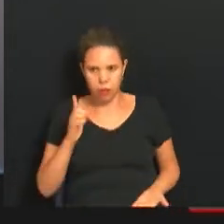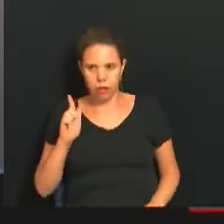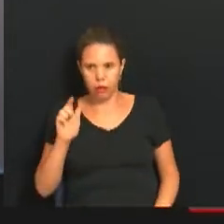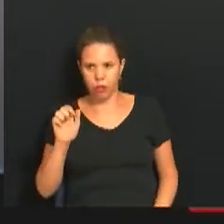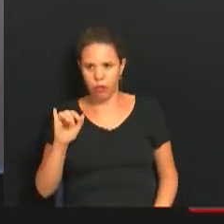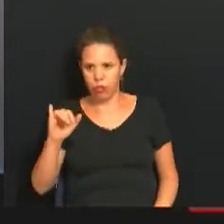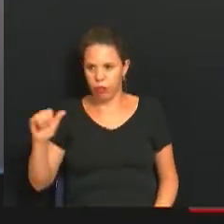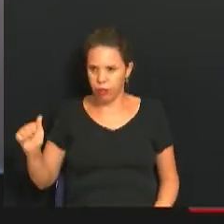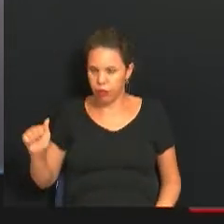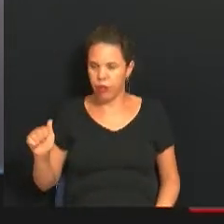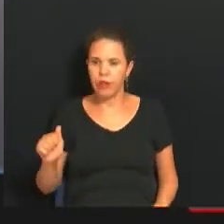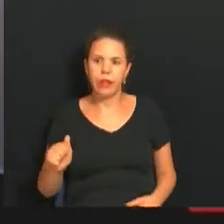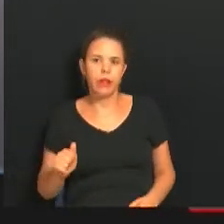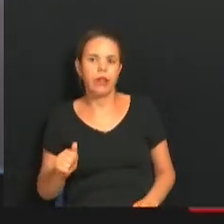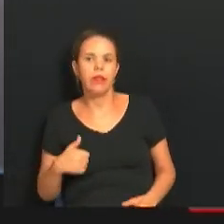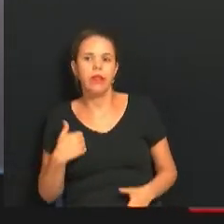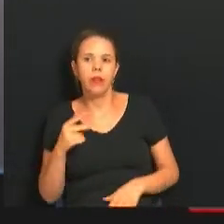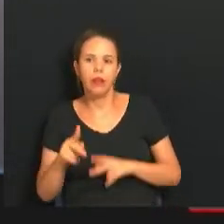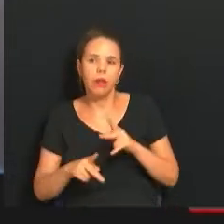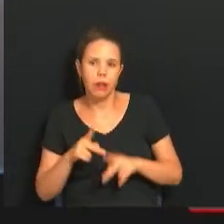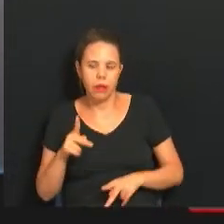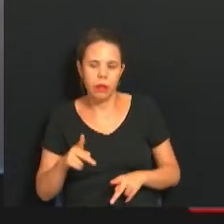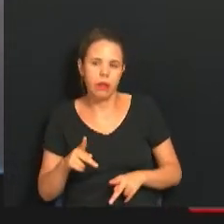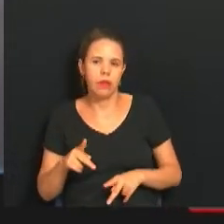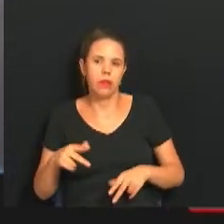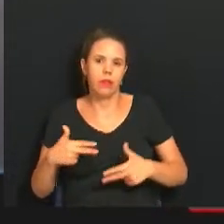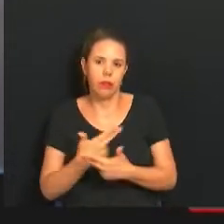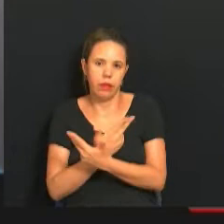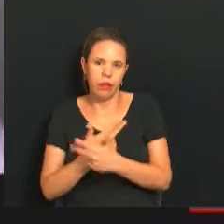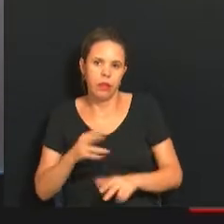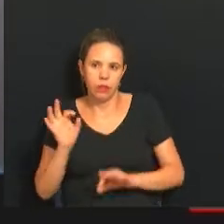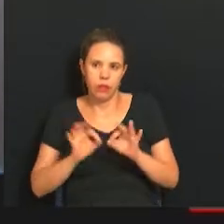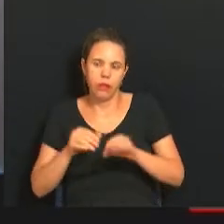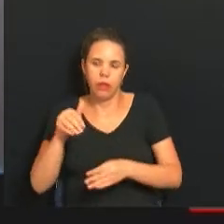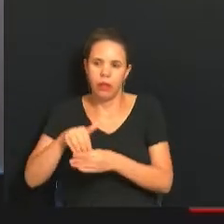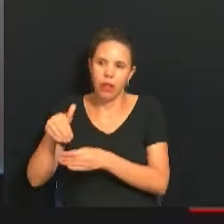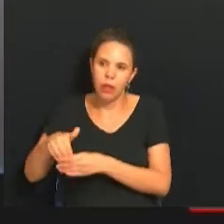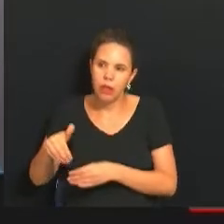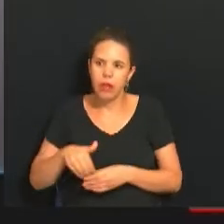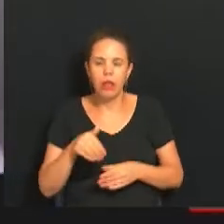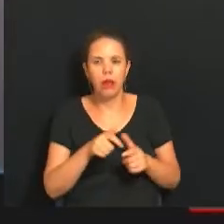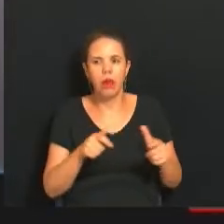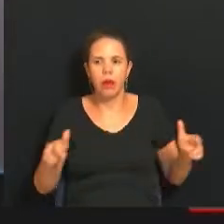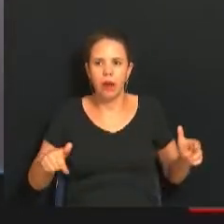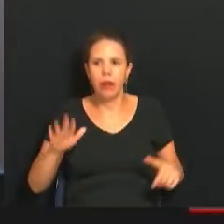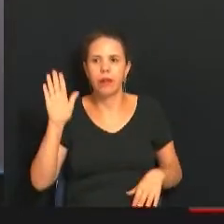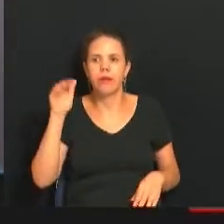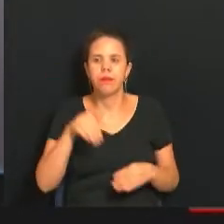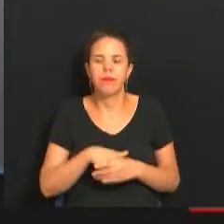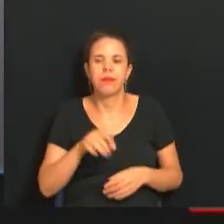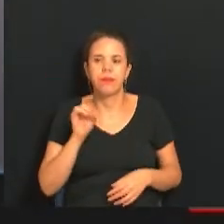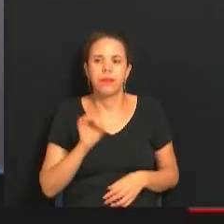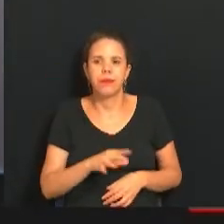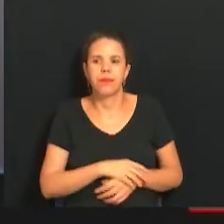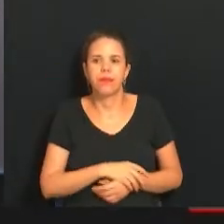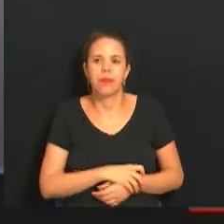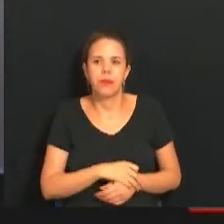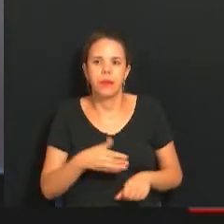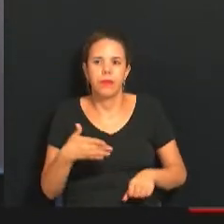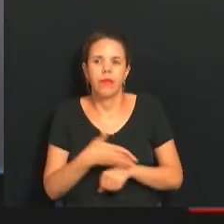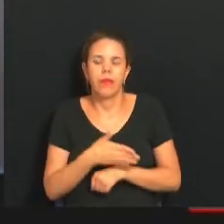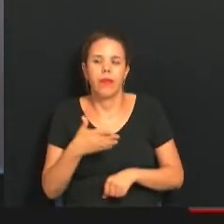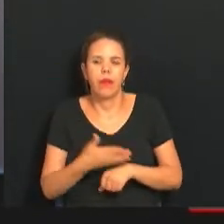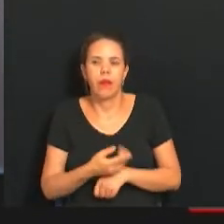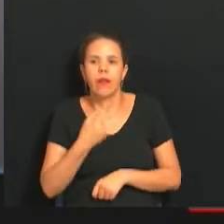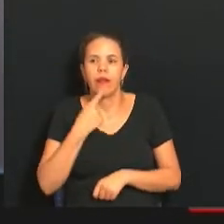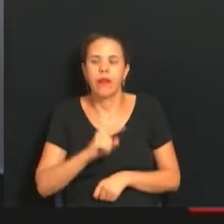russos étnicos que estão lá, organiza um plebiscito que majoritariamente vota pela participação da Rússia como